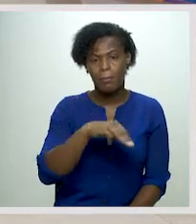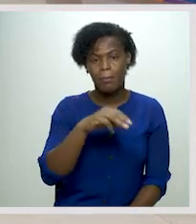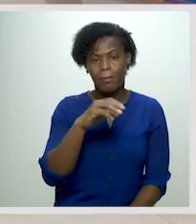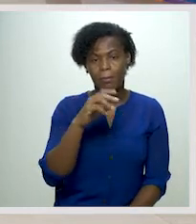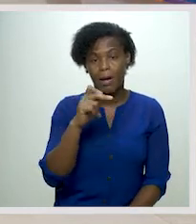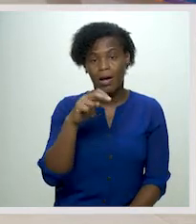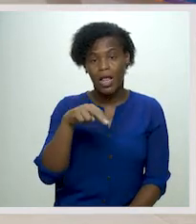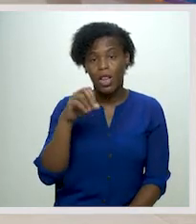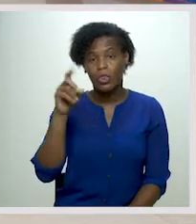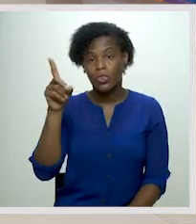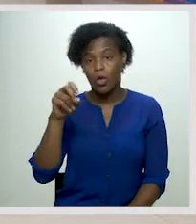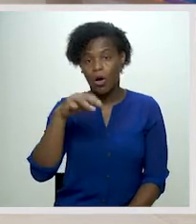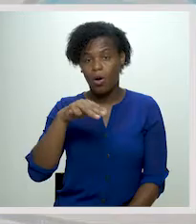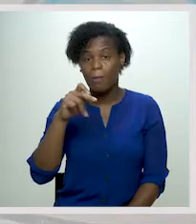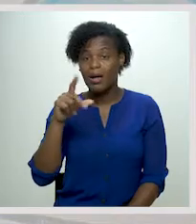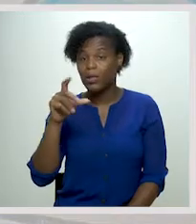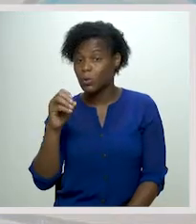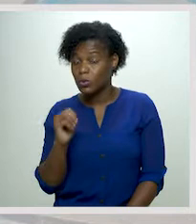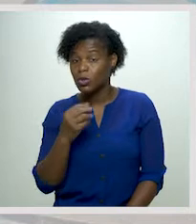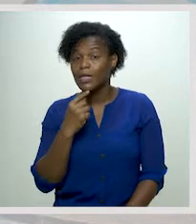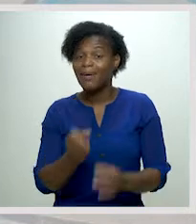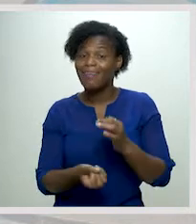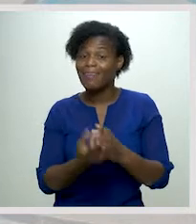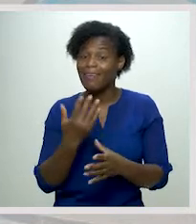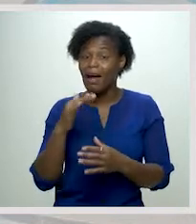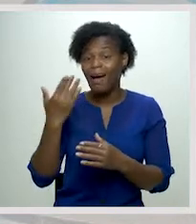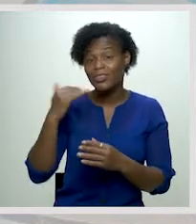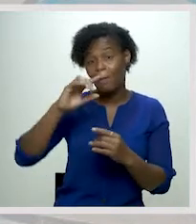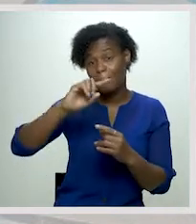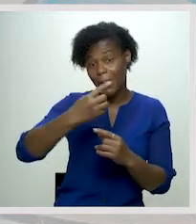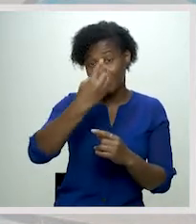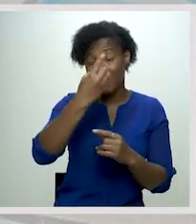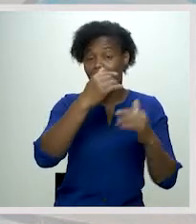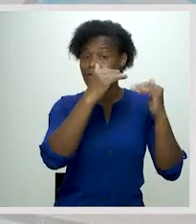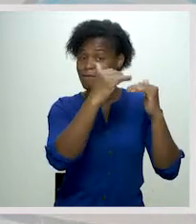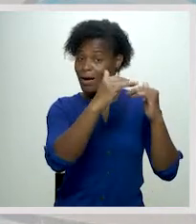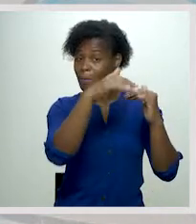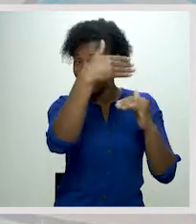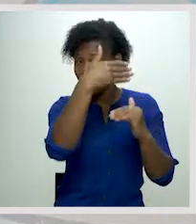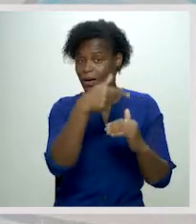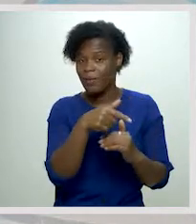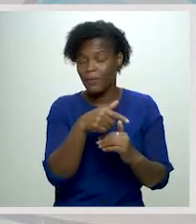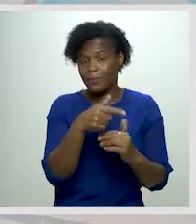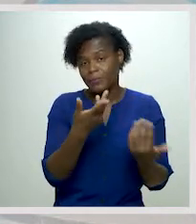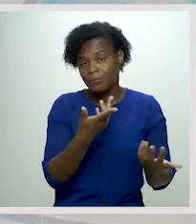nós sabemos que os monómeros surgiram na primeira